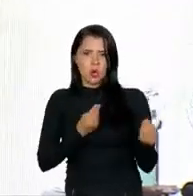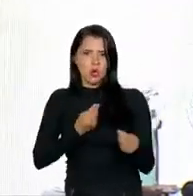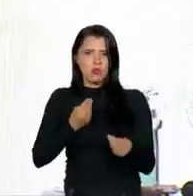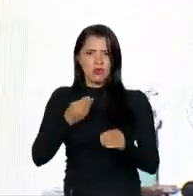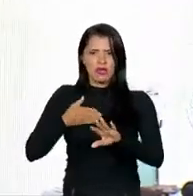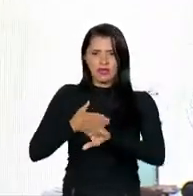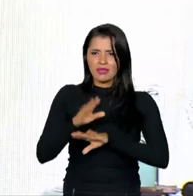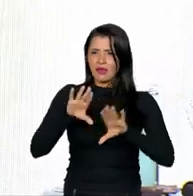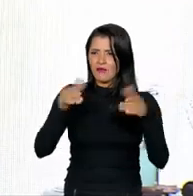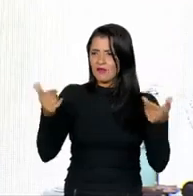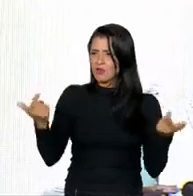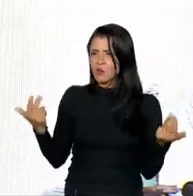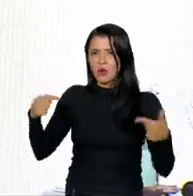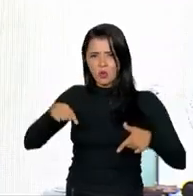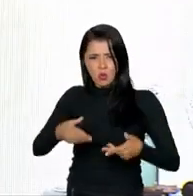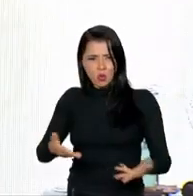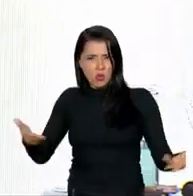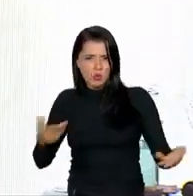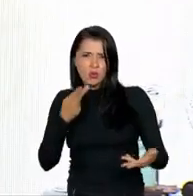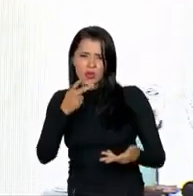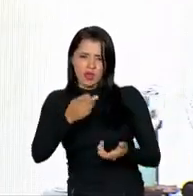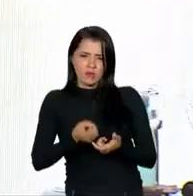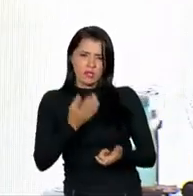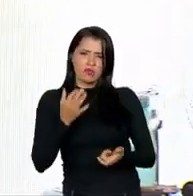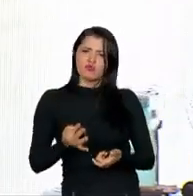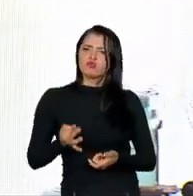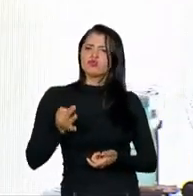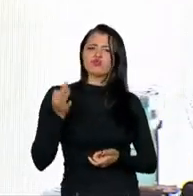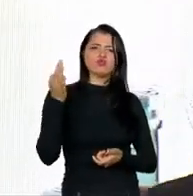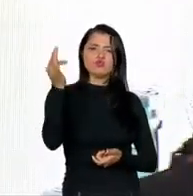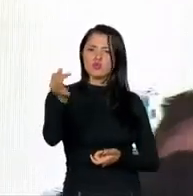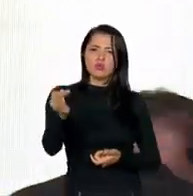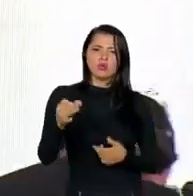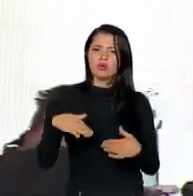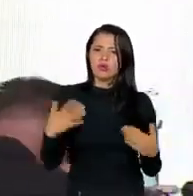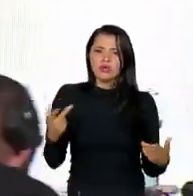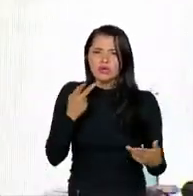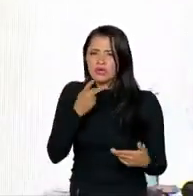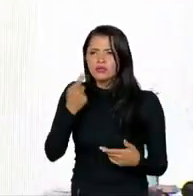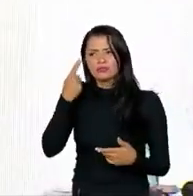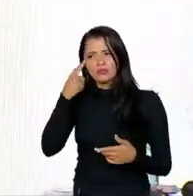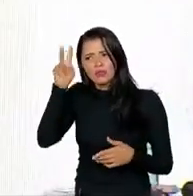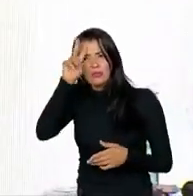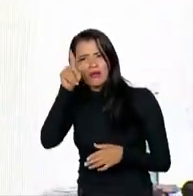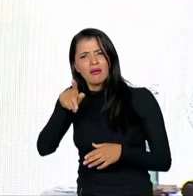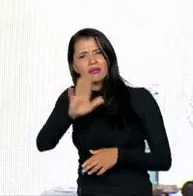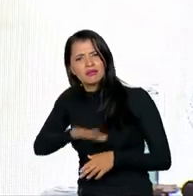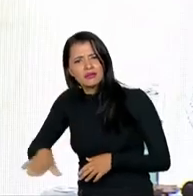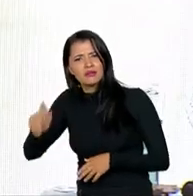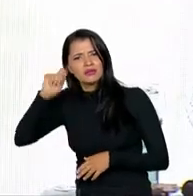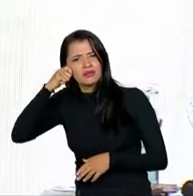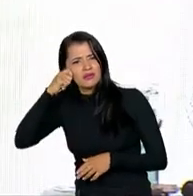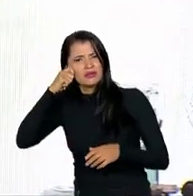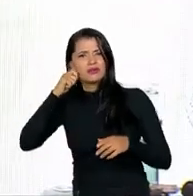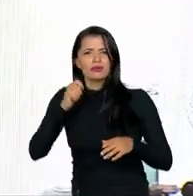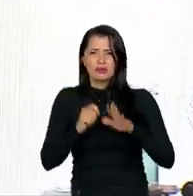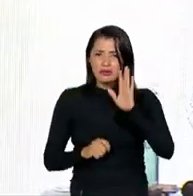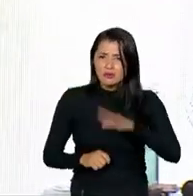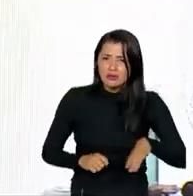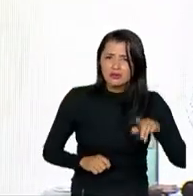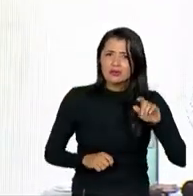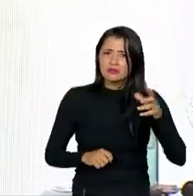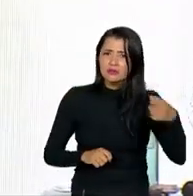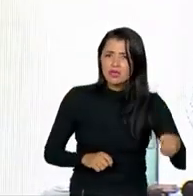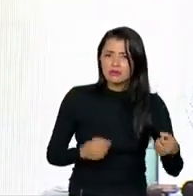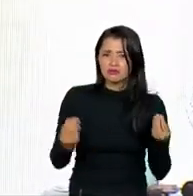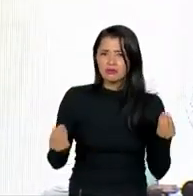num evento como esse e falar, não, a alfabetização do futuro, quando a gente não fizer um recorte para as crianças negras e crianças brancas. A gente